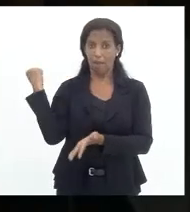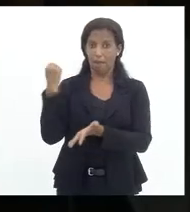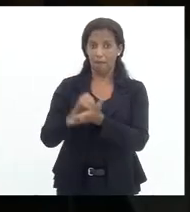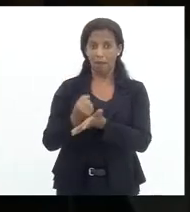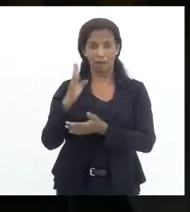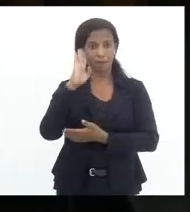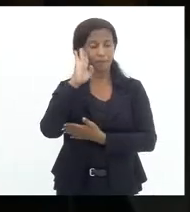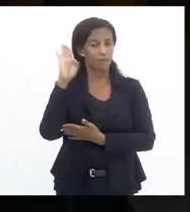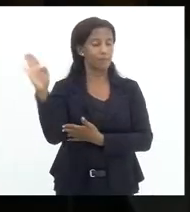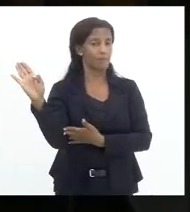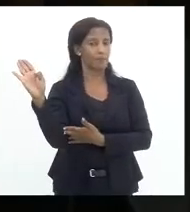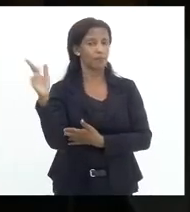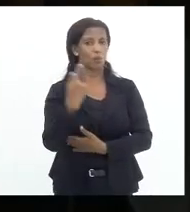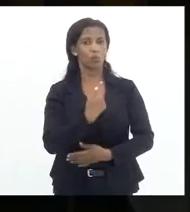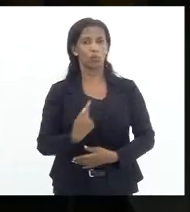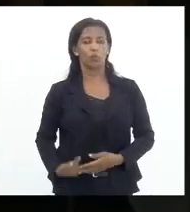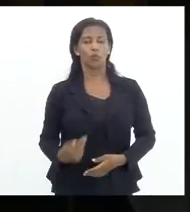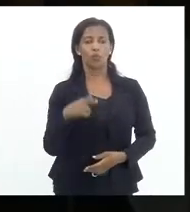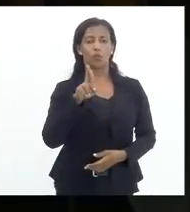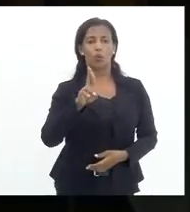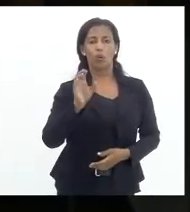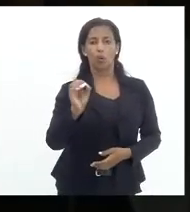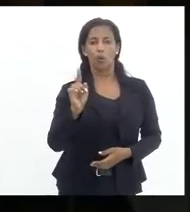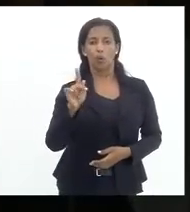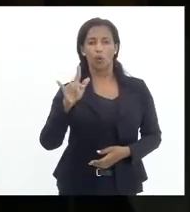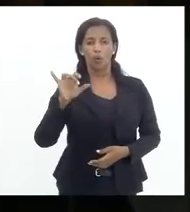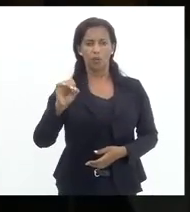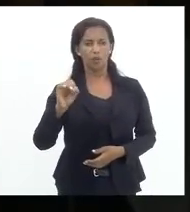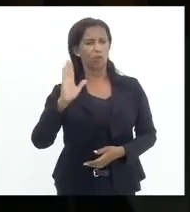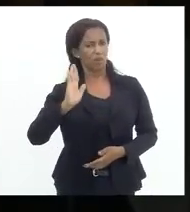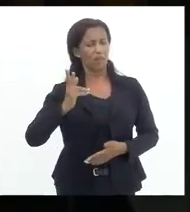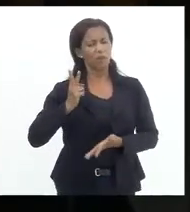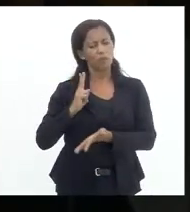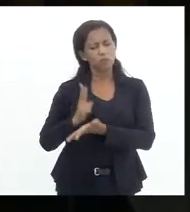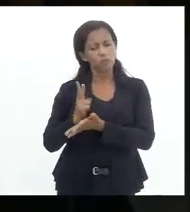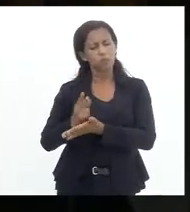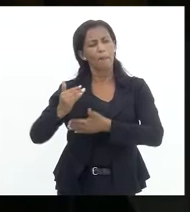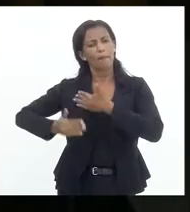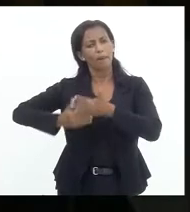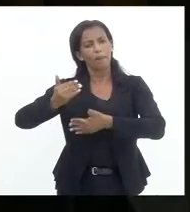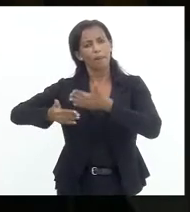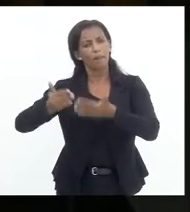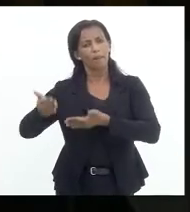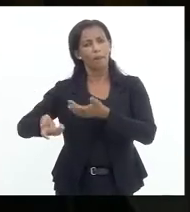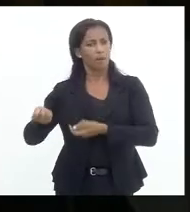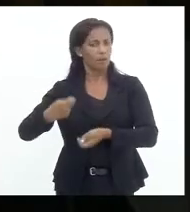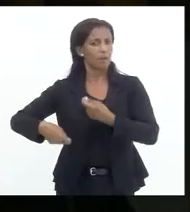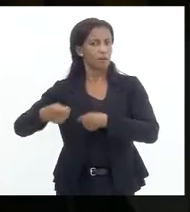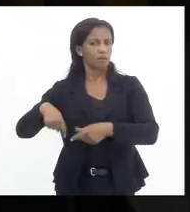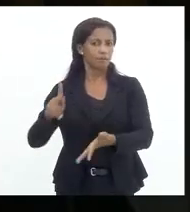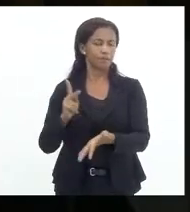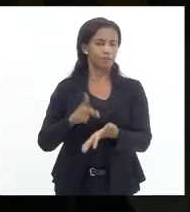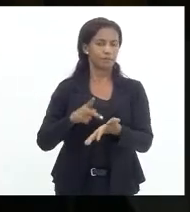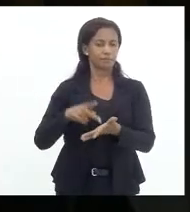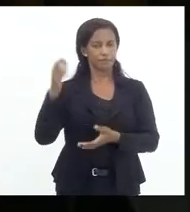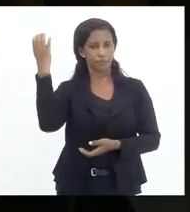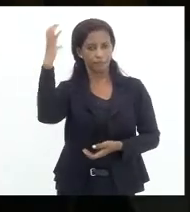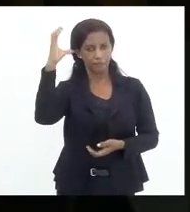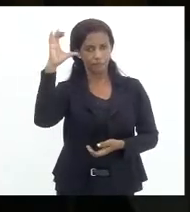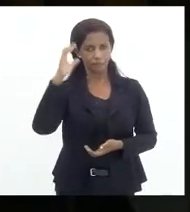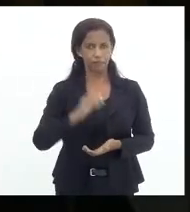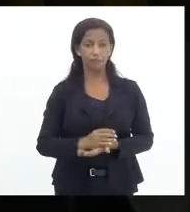marcas centrais do governo Rodrigo marca que vem se mantendo na atual administração Municipal de Niterói